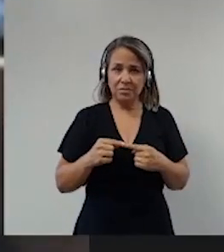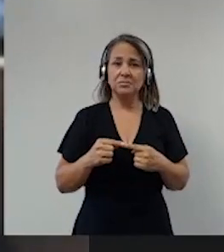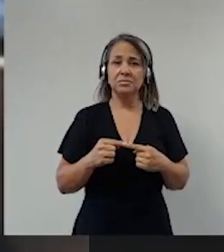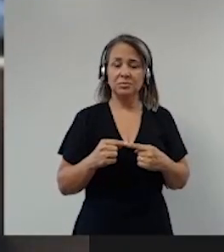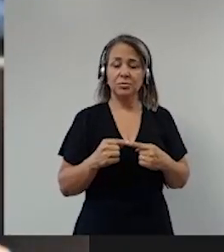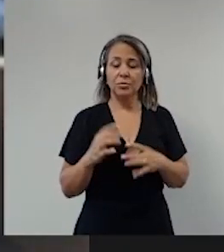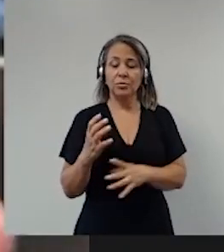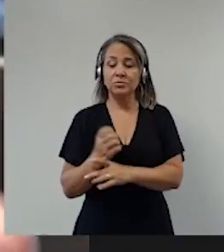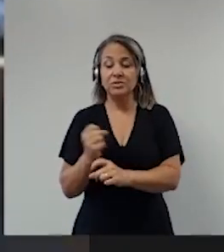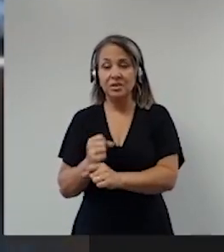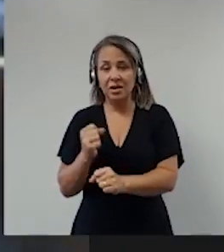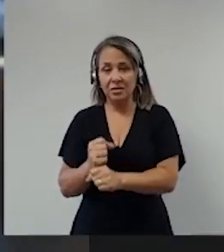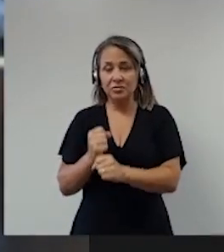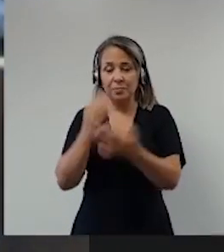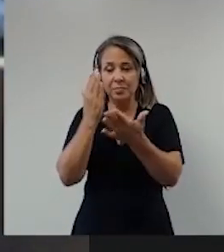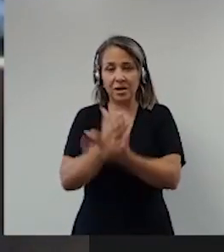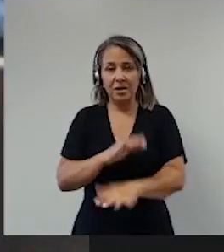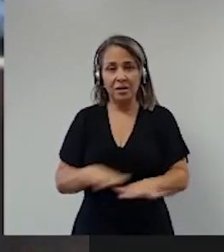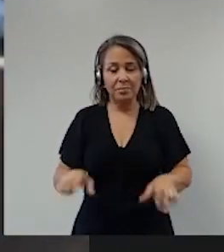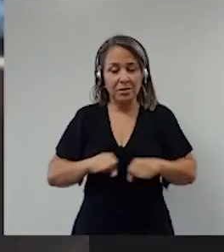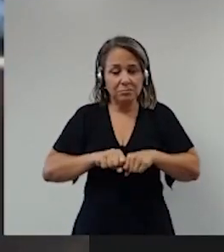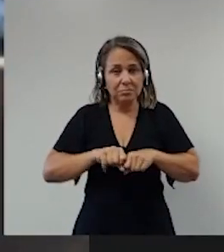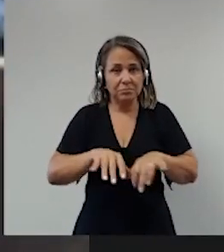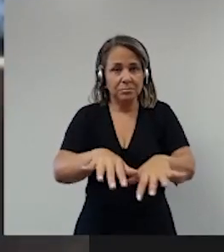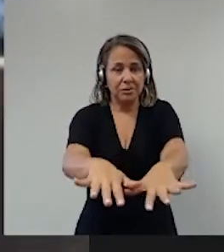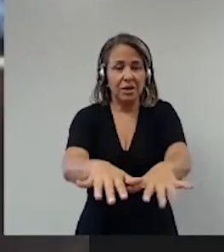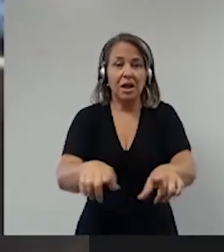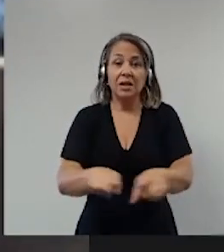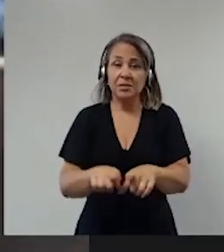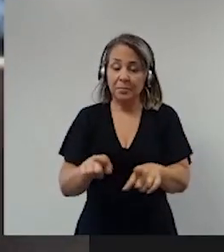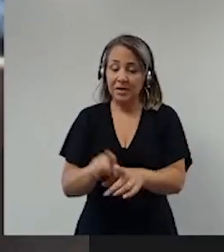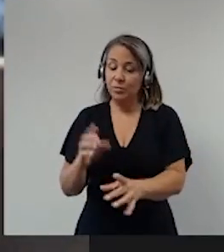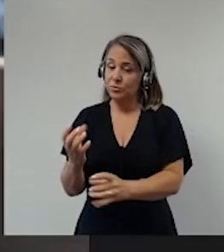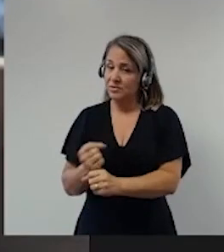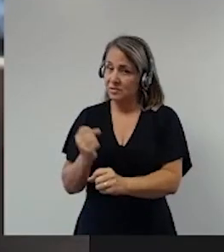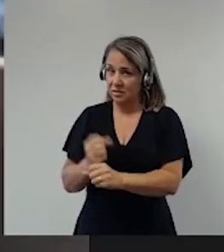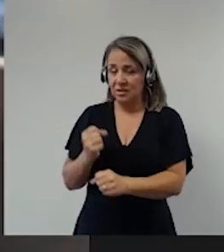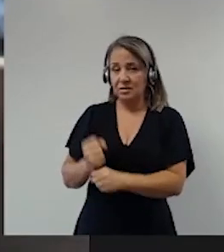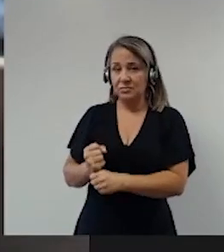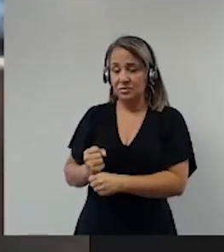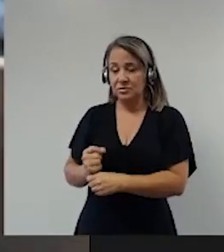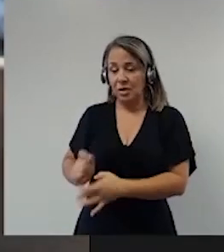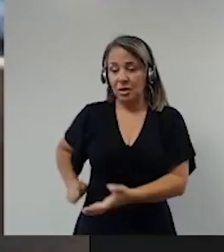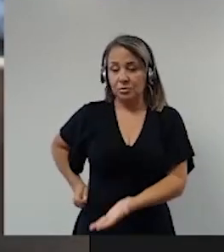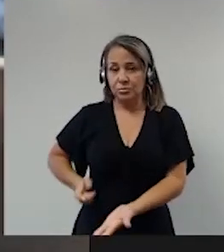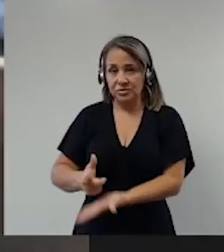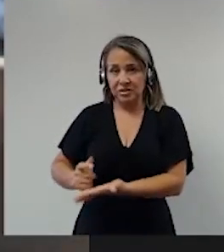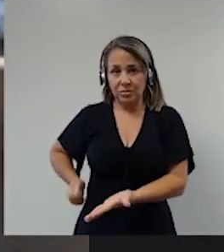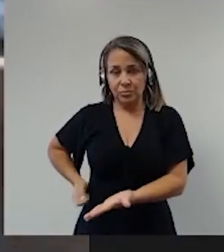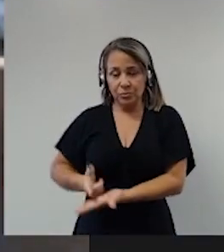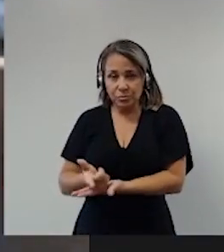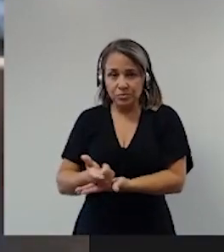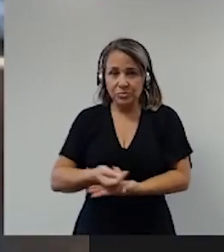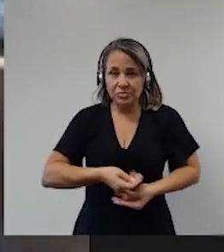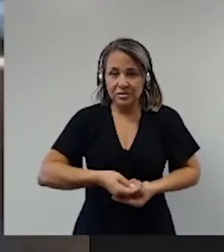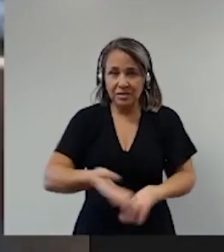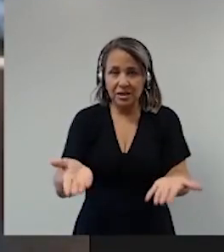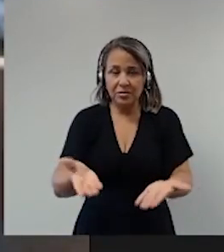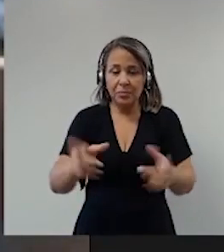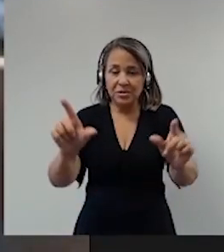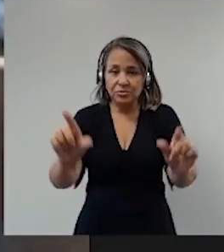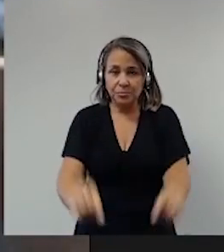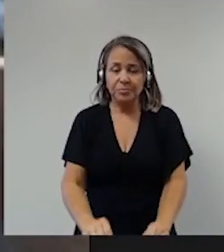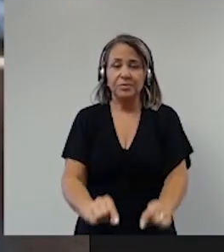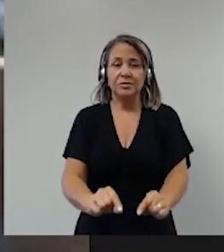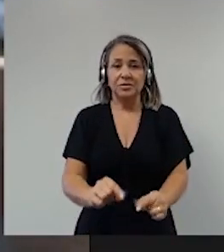da pandemia, e assim como os dados dos recursos aplicados para minimizar o efeito dessa pandemia,